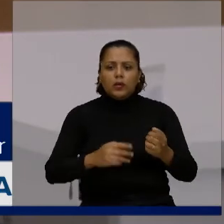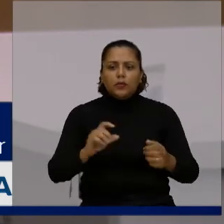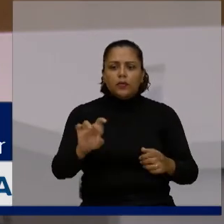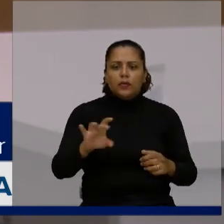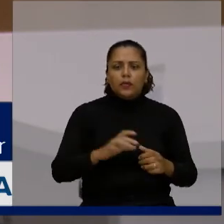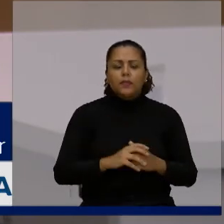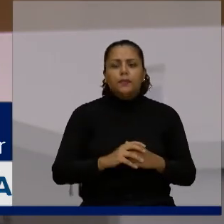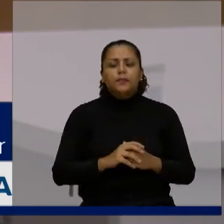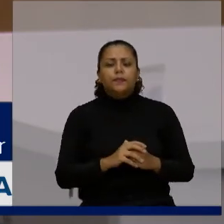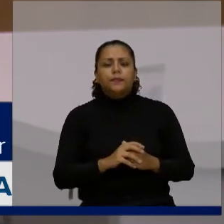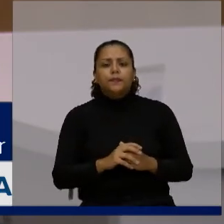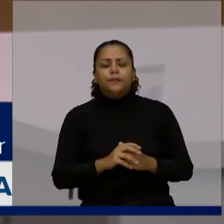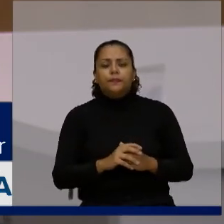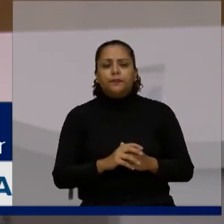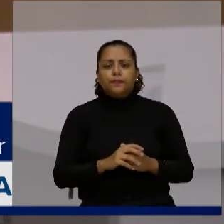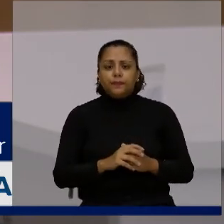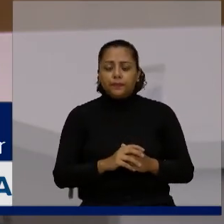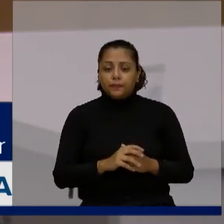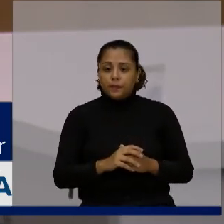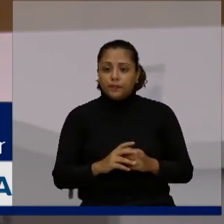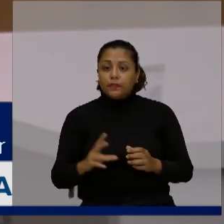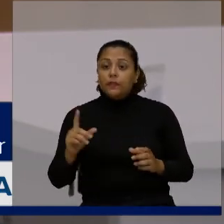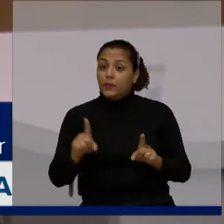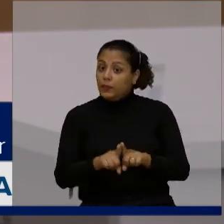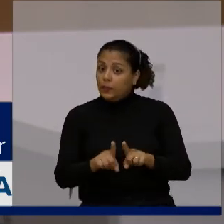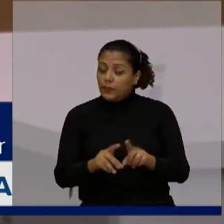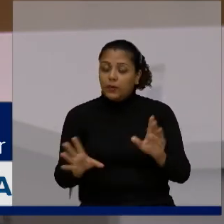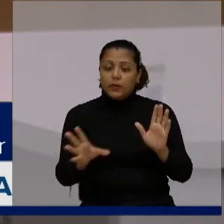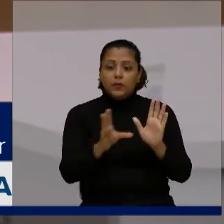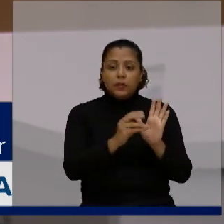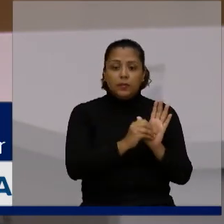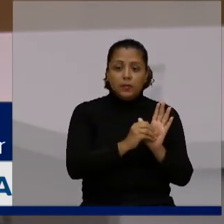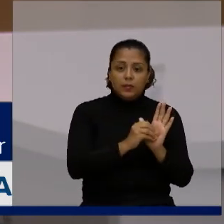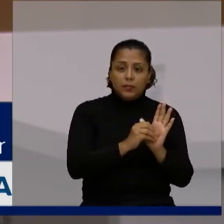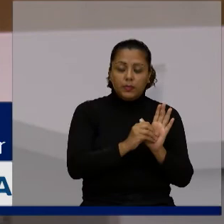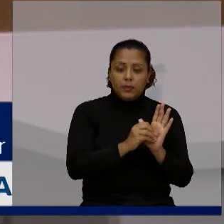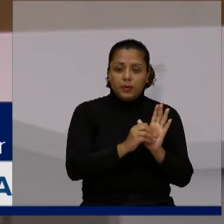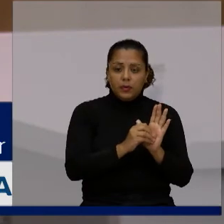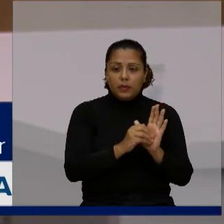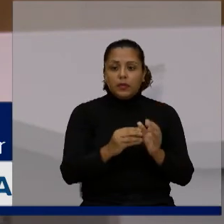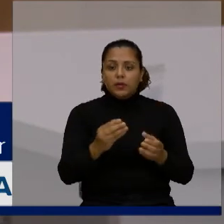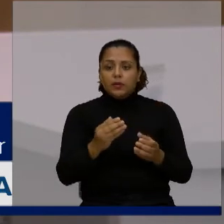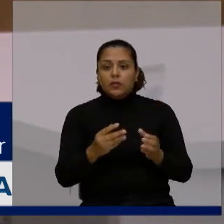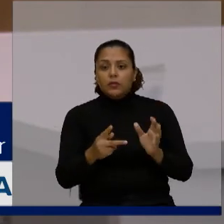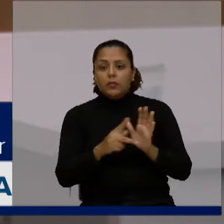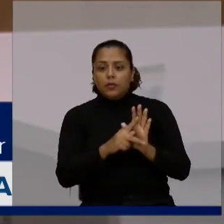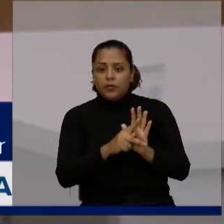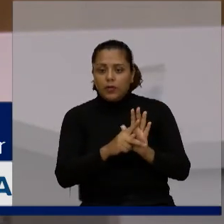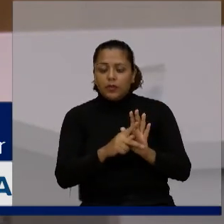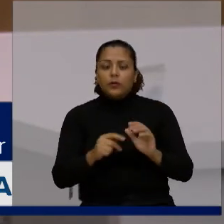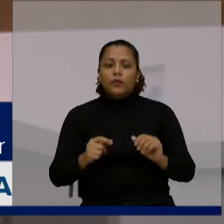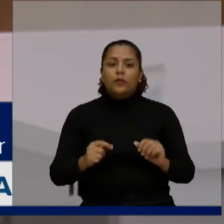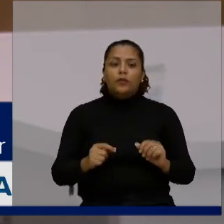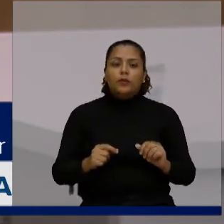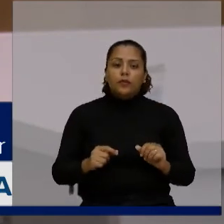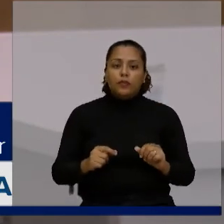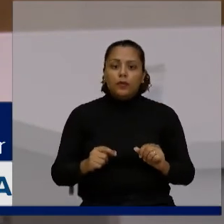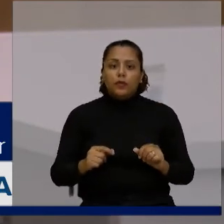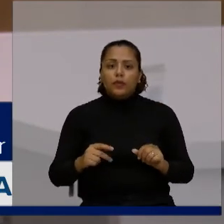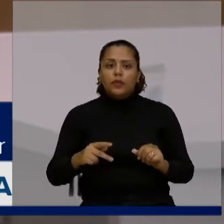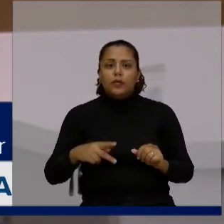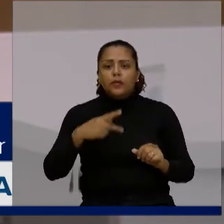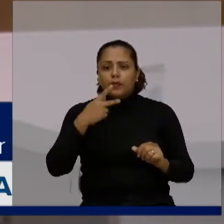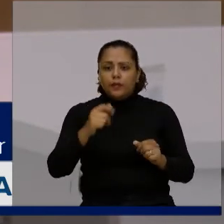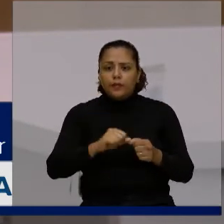que virão. Inclusive, a emenda do projeto foi de autoria do relator dele, que é o deputado Kim Kataguiri, com quem